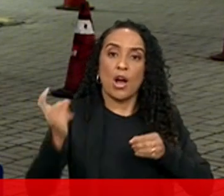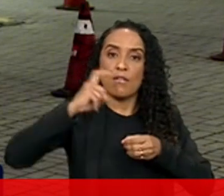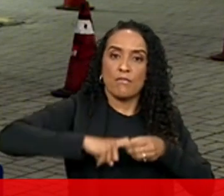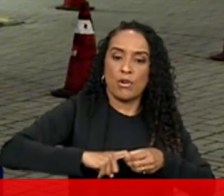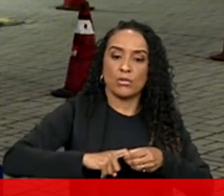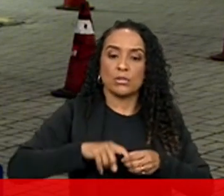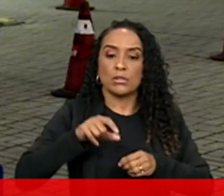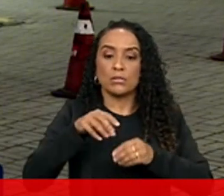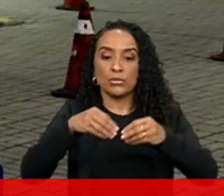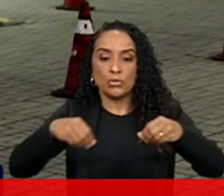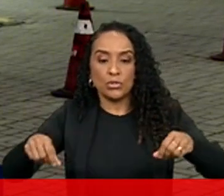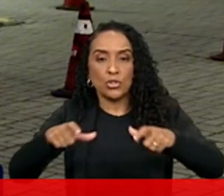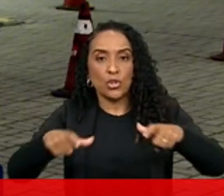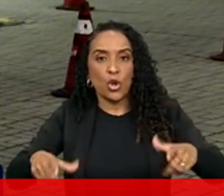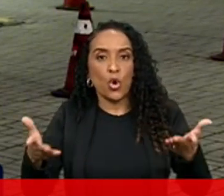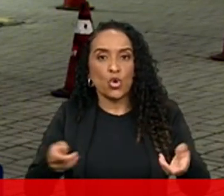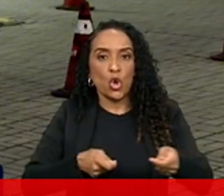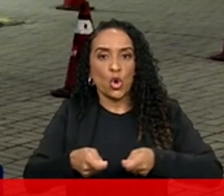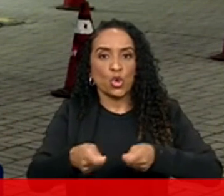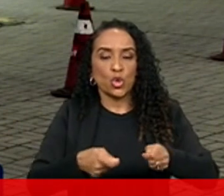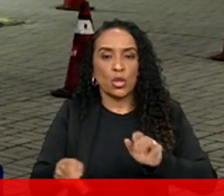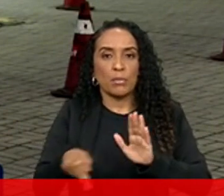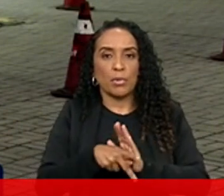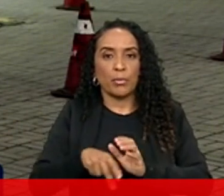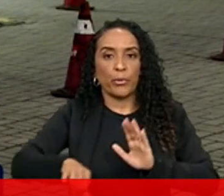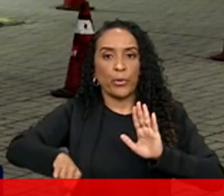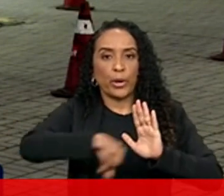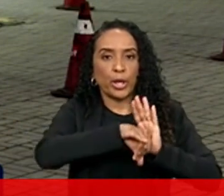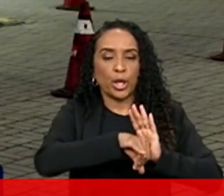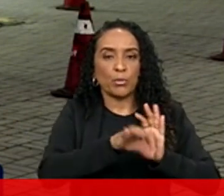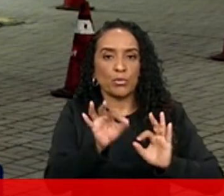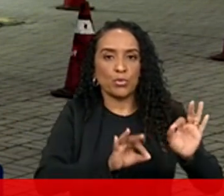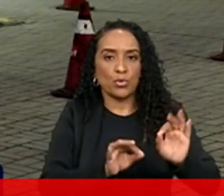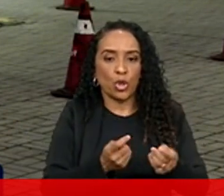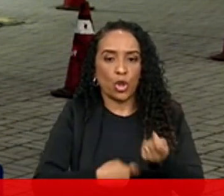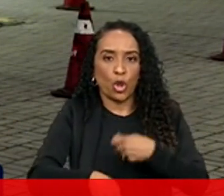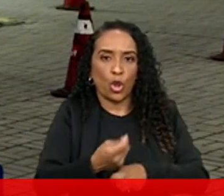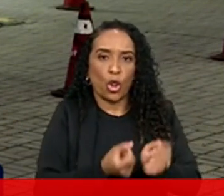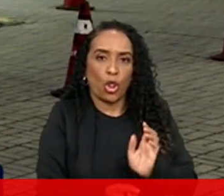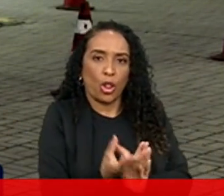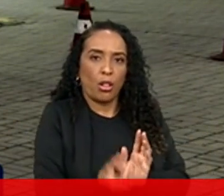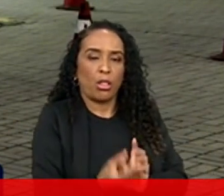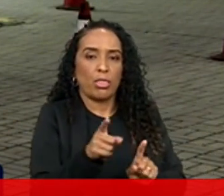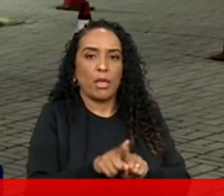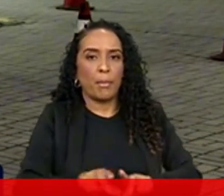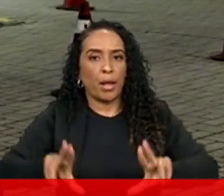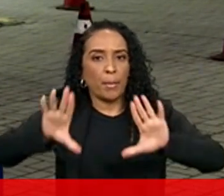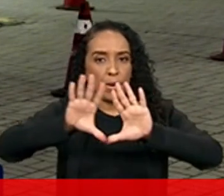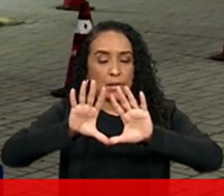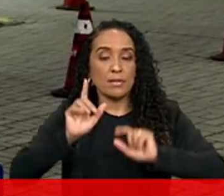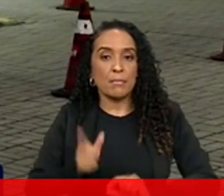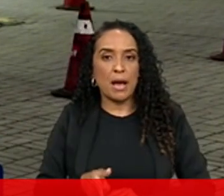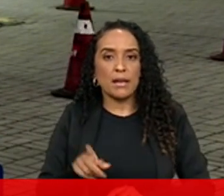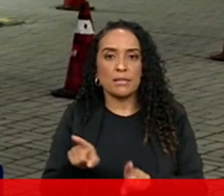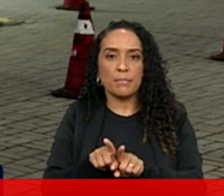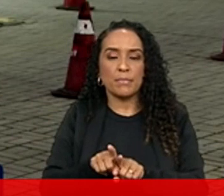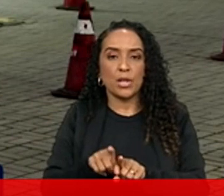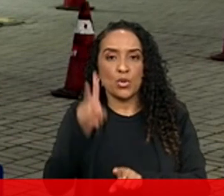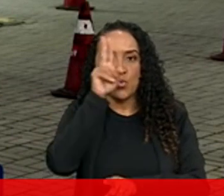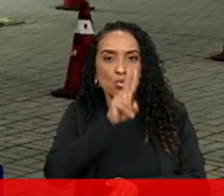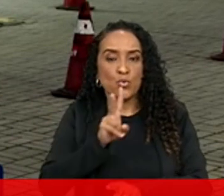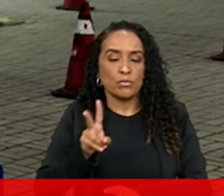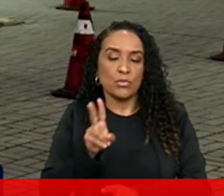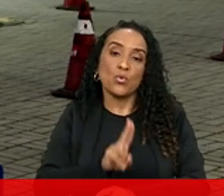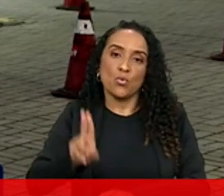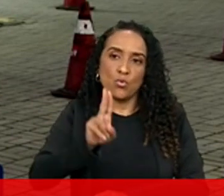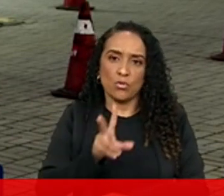dos territórios hoje controlados pelo crime, pelo tráfico e pela milícia. Mas além do uso da força